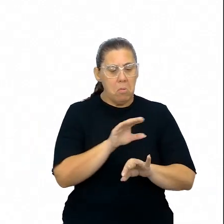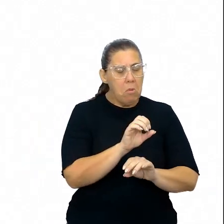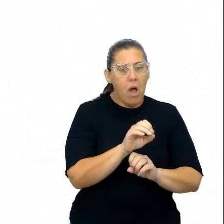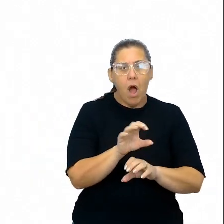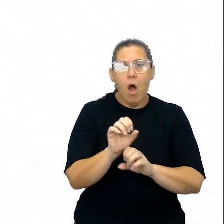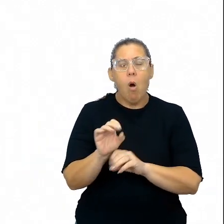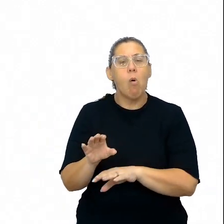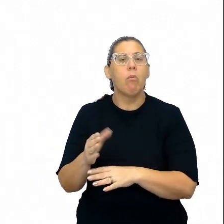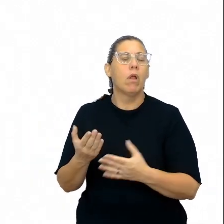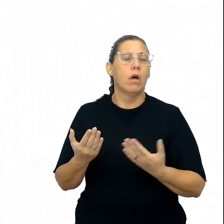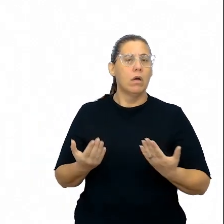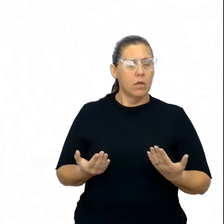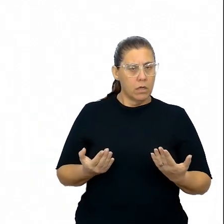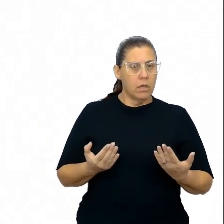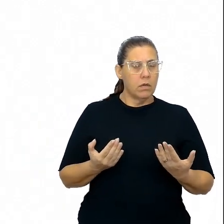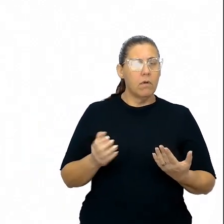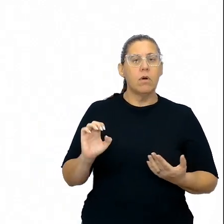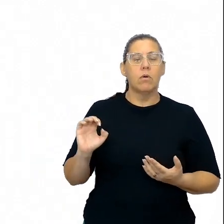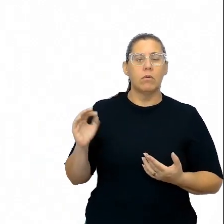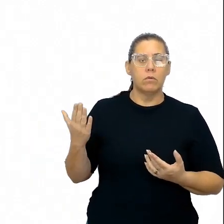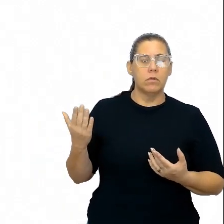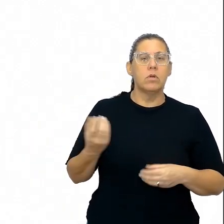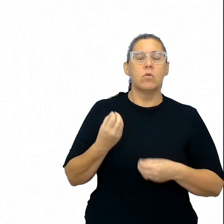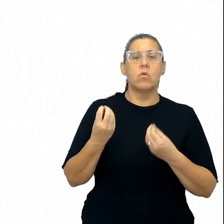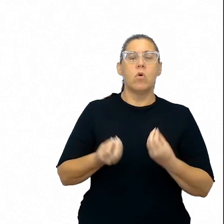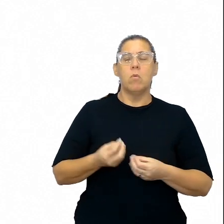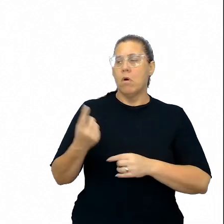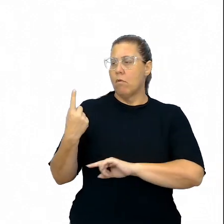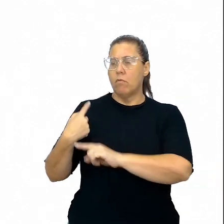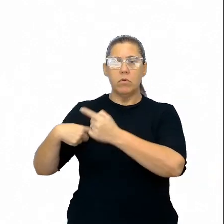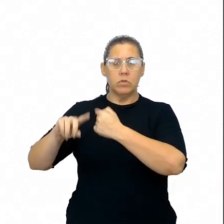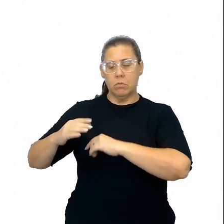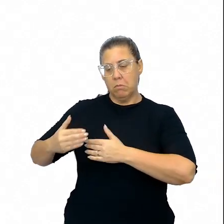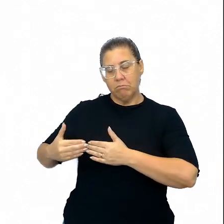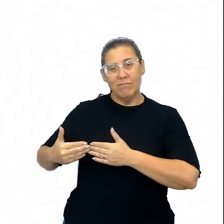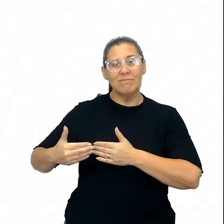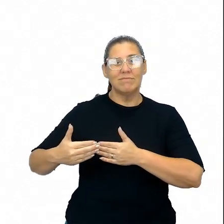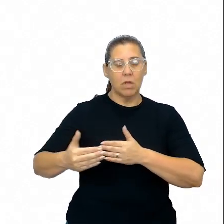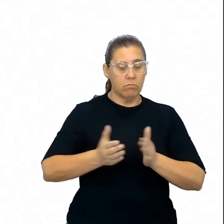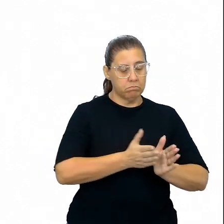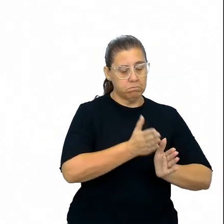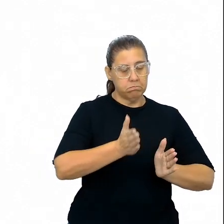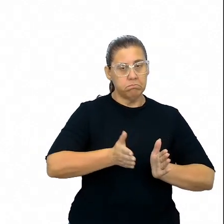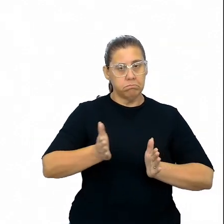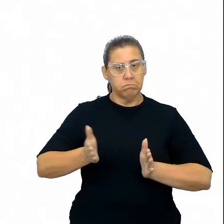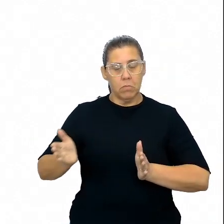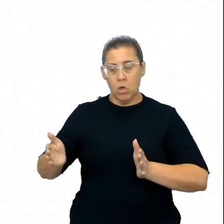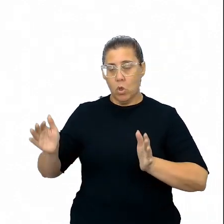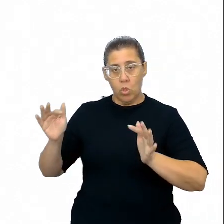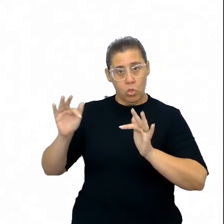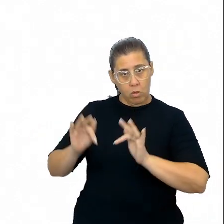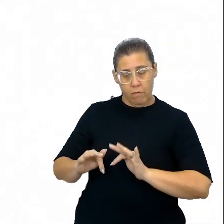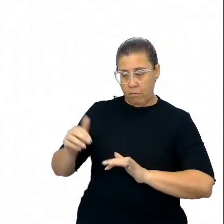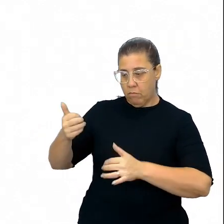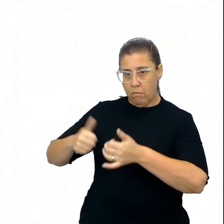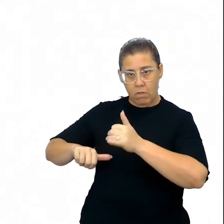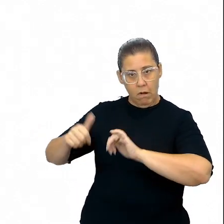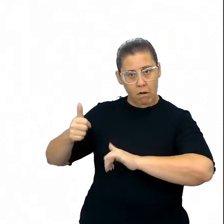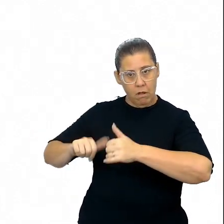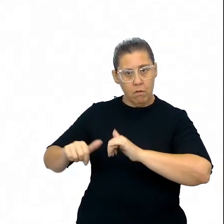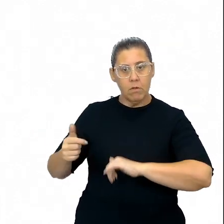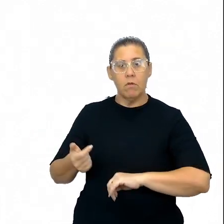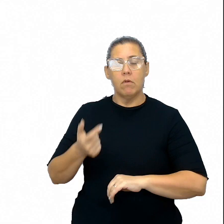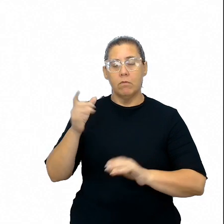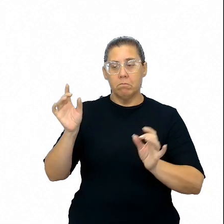aula, como que essa aula vai se dar, né? Como que eu vou desenvolver ao longo dessa sequência. E por final a gente finaliza, a gente tem que